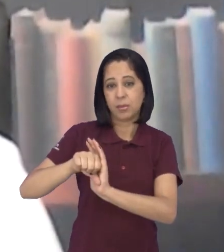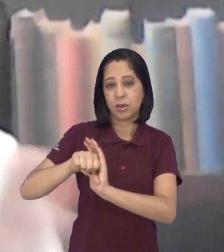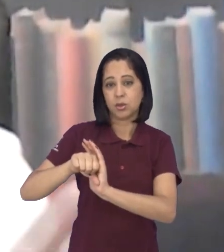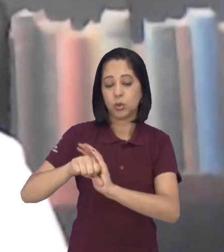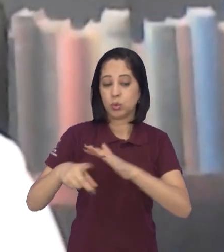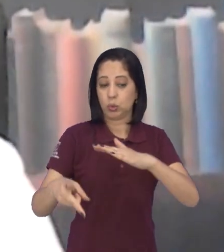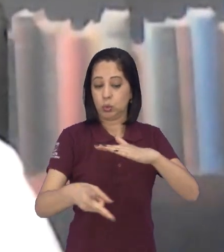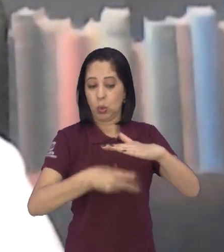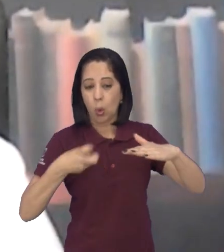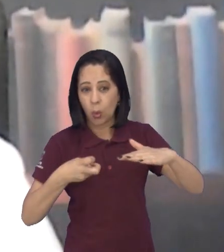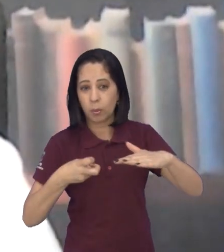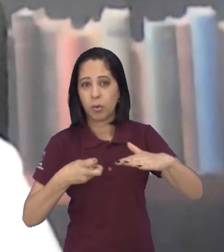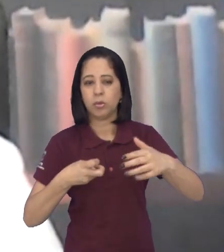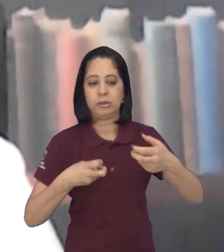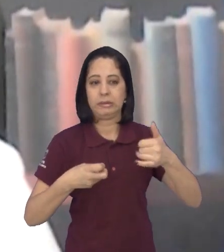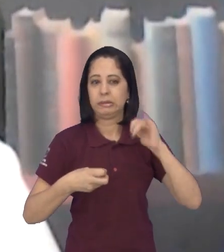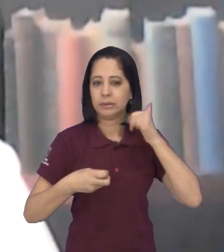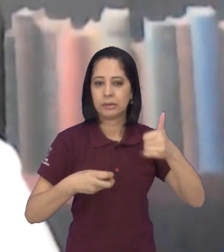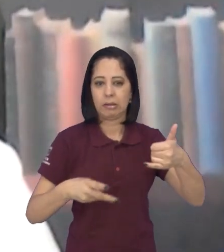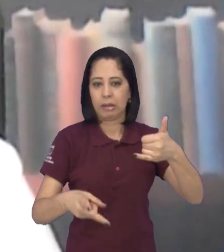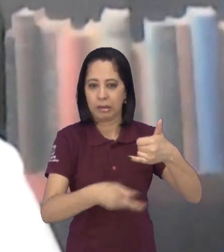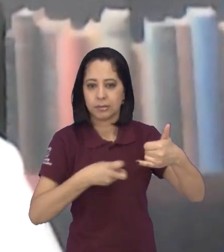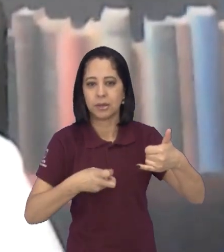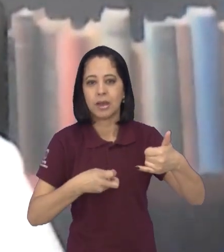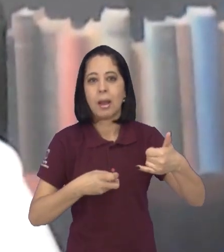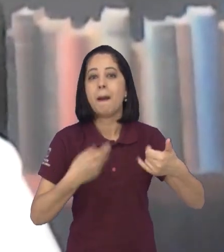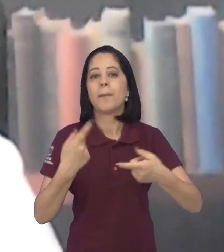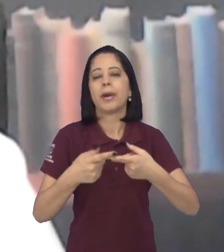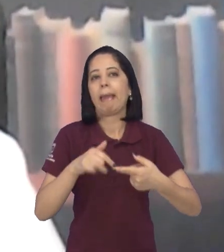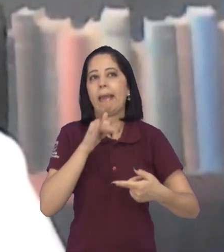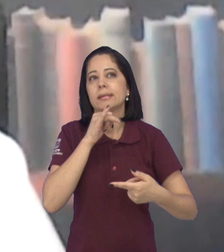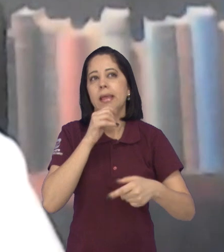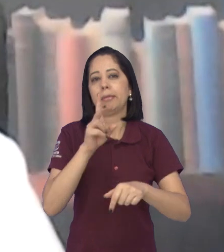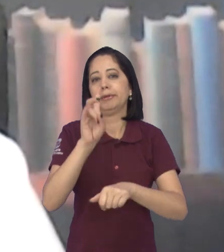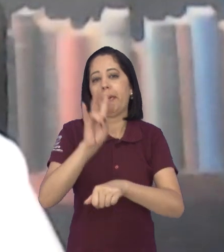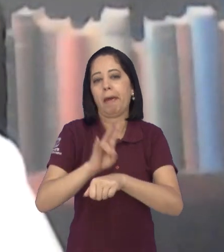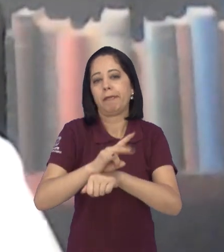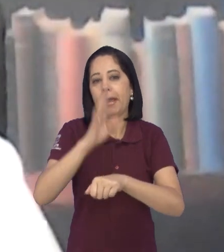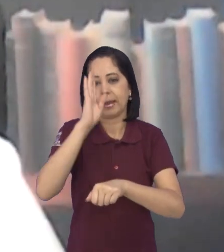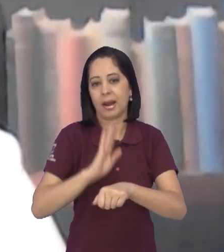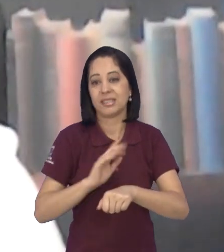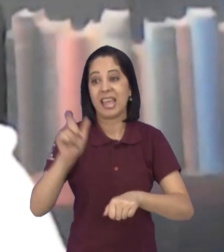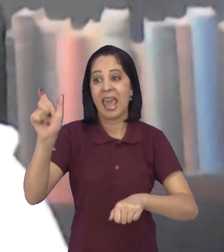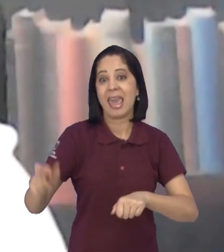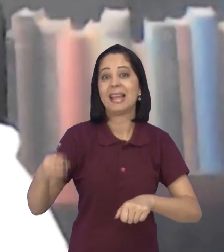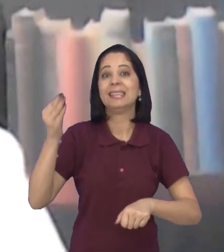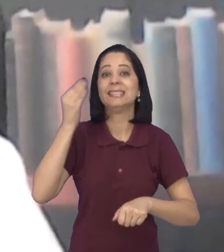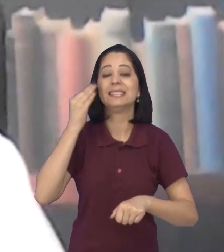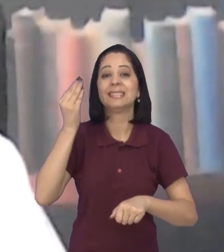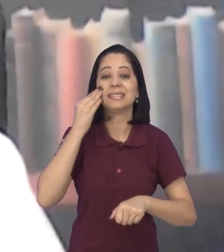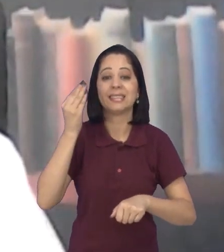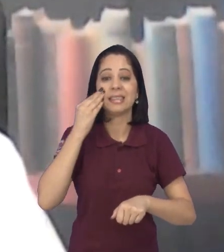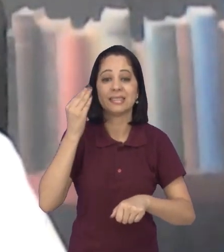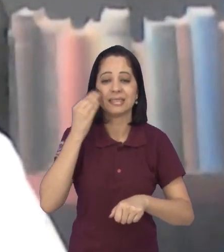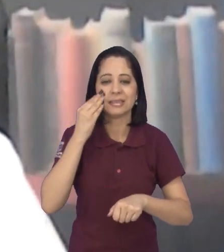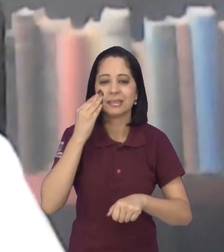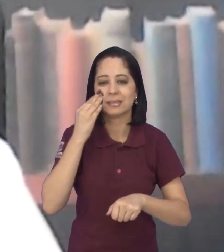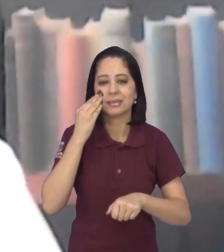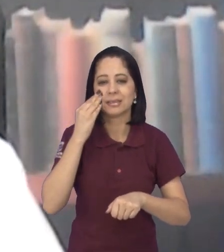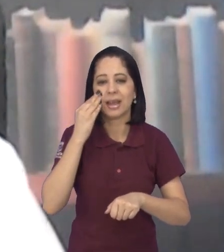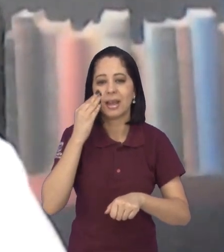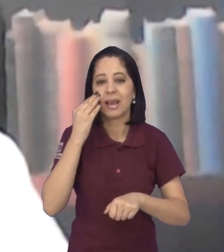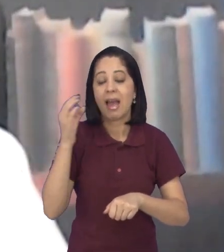por conta de uma qualquer vulnerabilidade, vamos chamar do Wi-Fi grátis, ele vai tentar fazer o seguinte: ali naquele momento, o mais